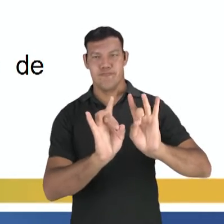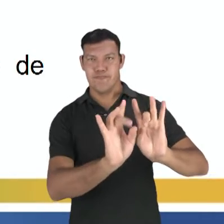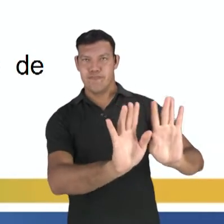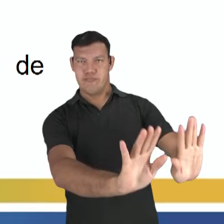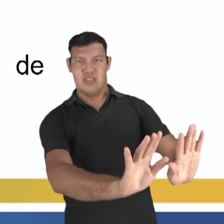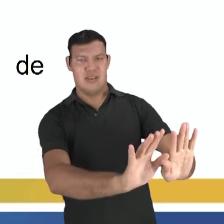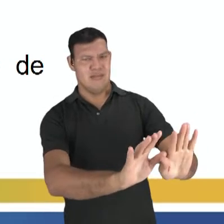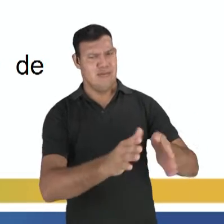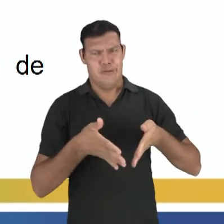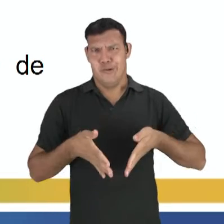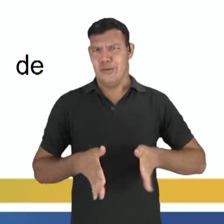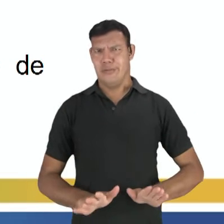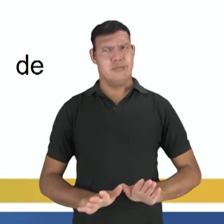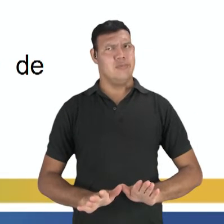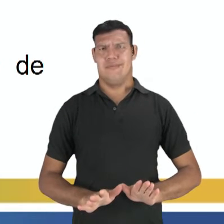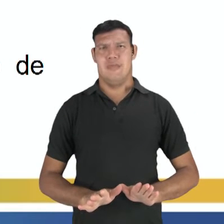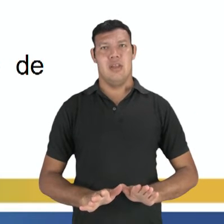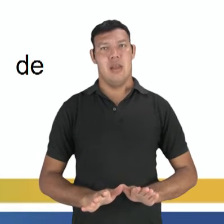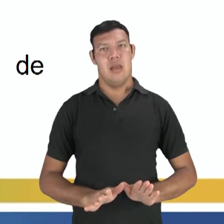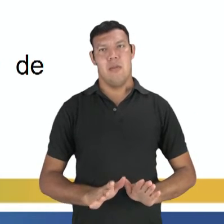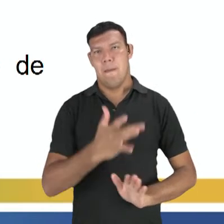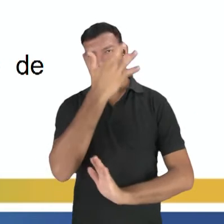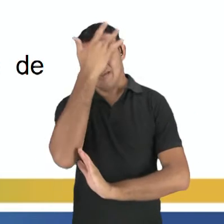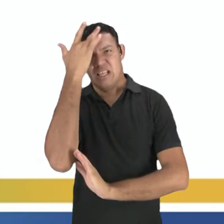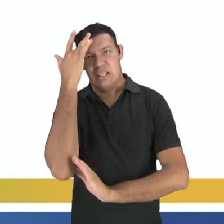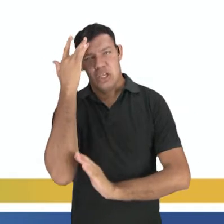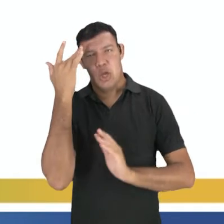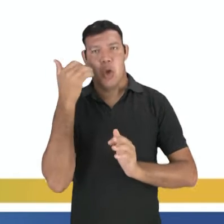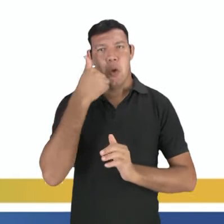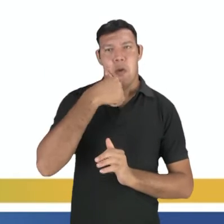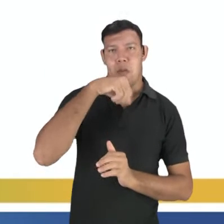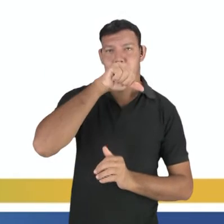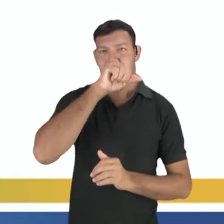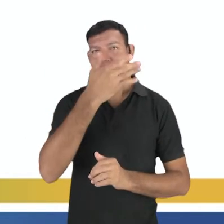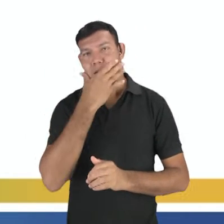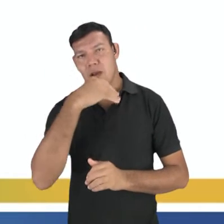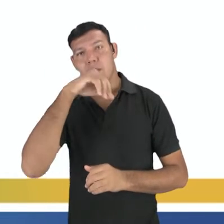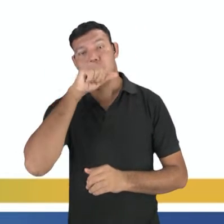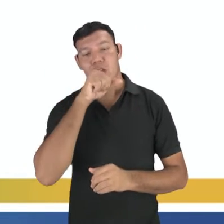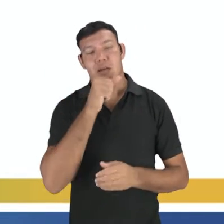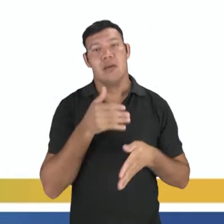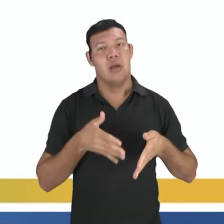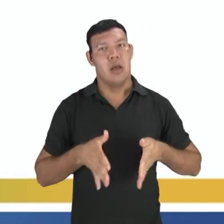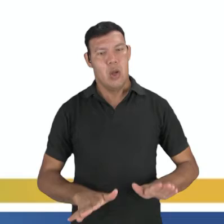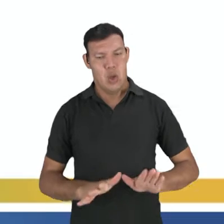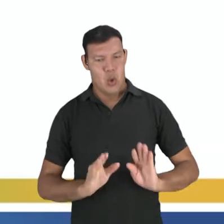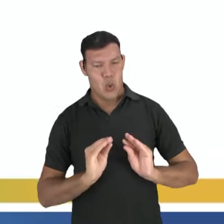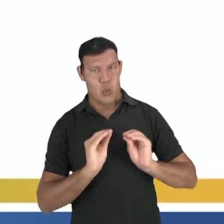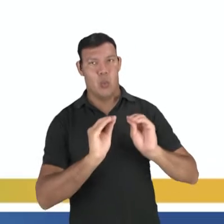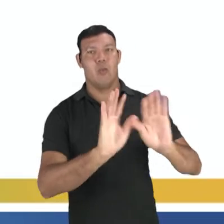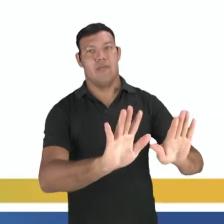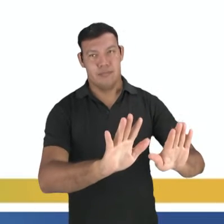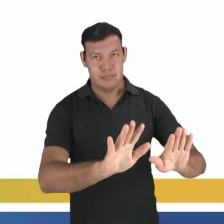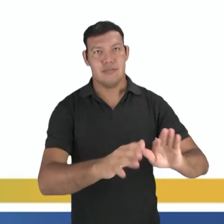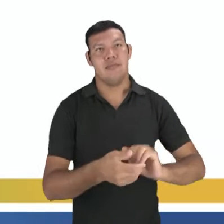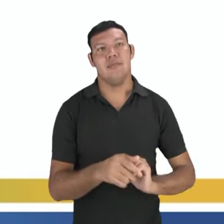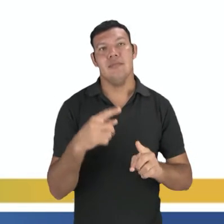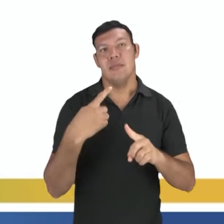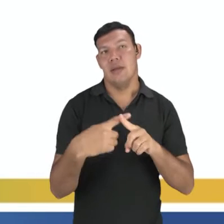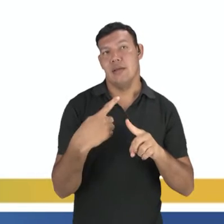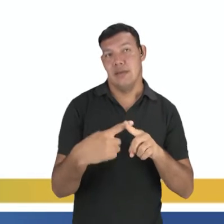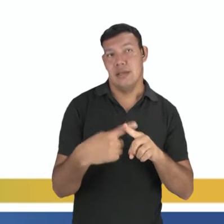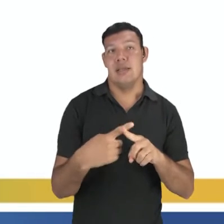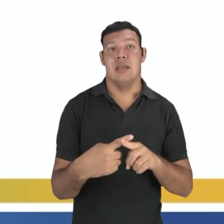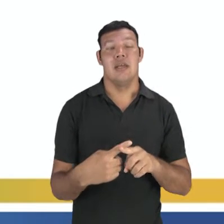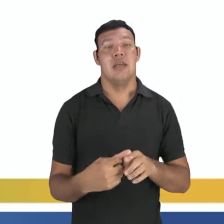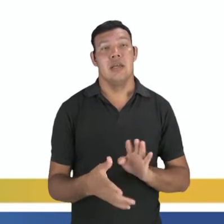não nasceram lá. Alguém botou eles lá. Então, nós já temos aí um sentido de localização e não de qualidade.